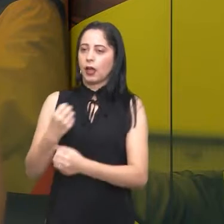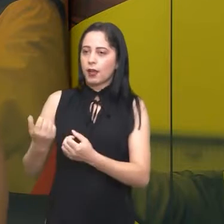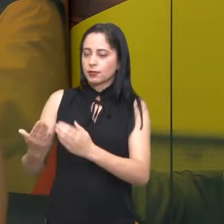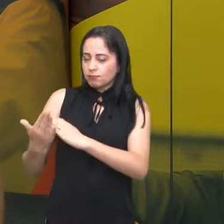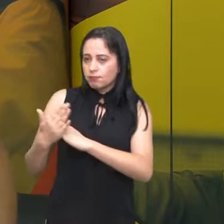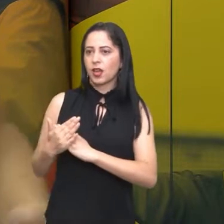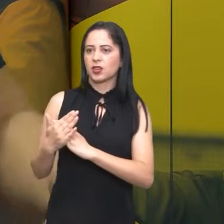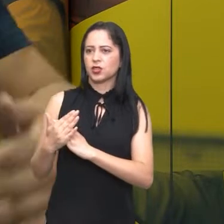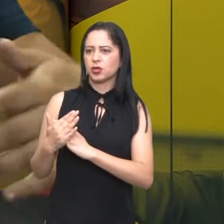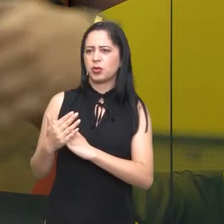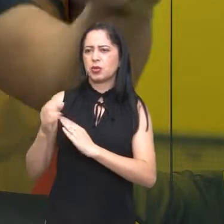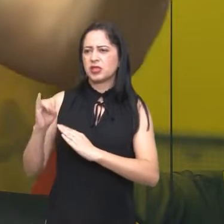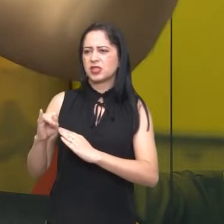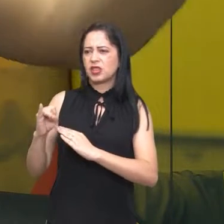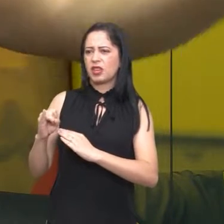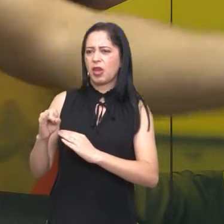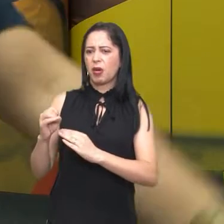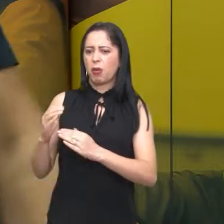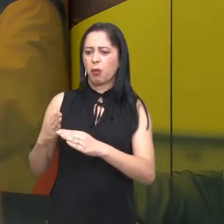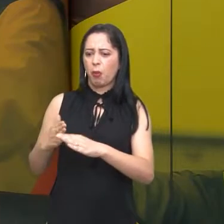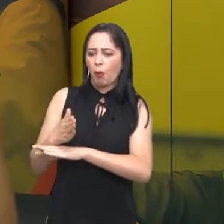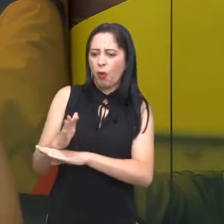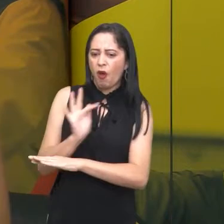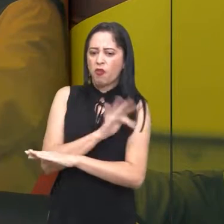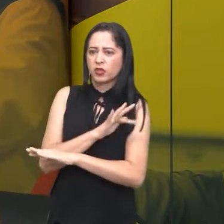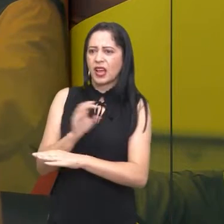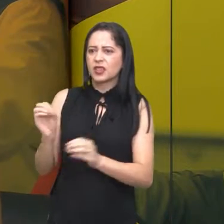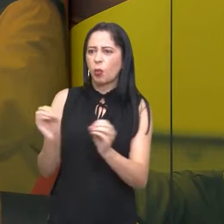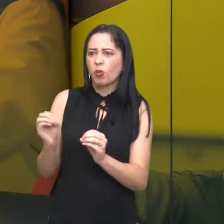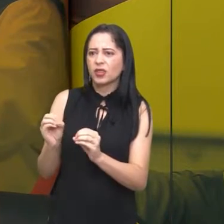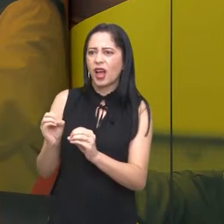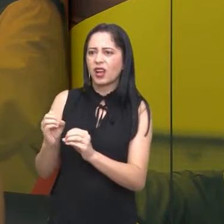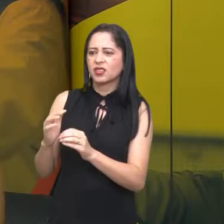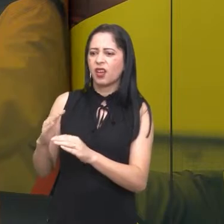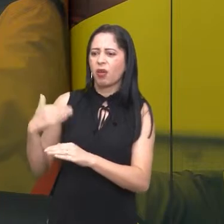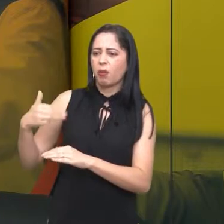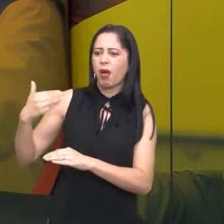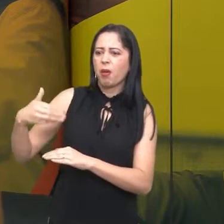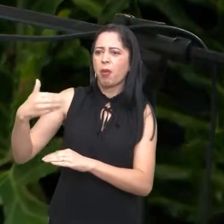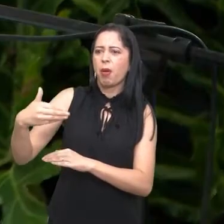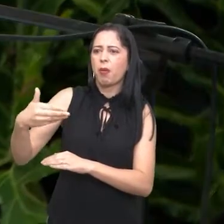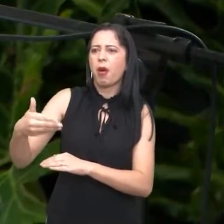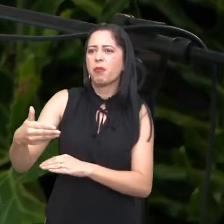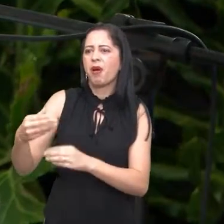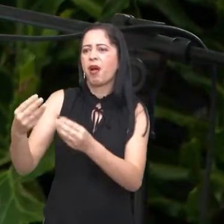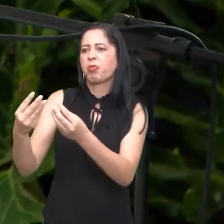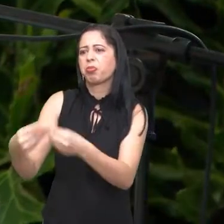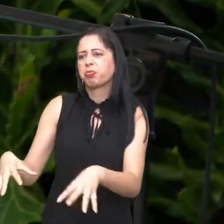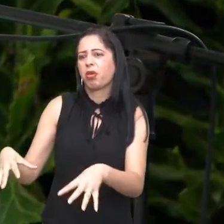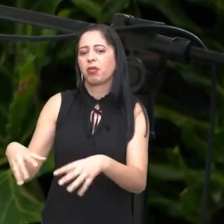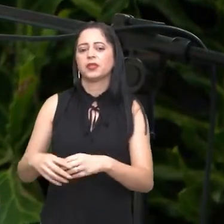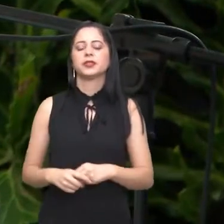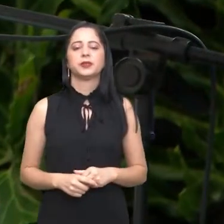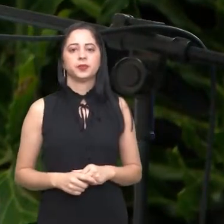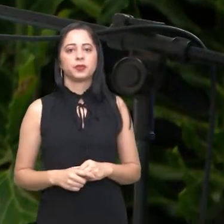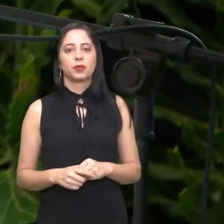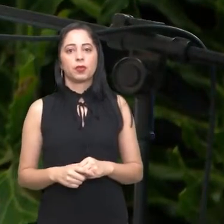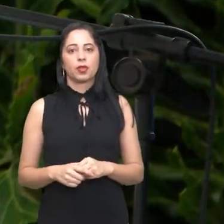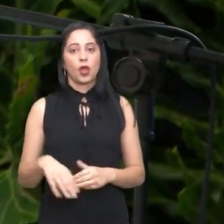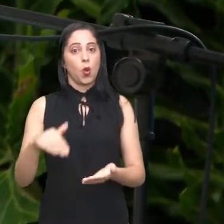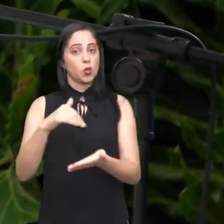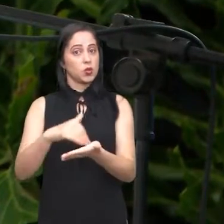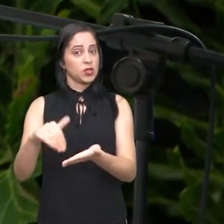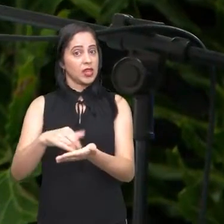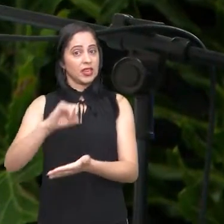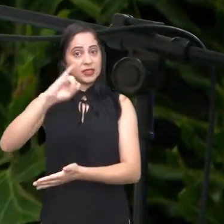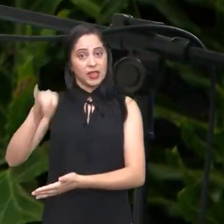Fundaz, muito provavelmente eu tardaria para ter acesso ao que eu sou hoje. Outro ex-aluno da Fundação é o secretário